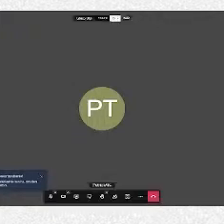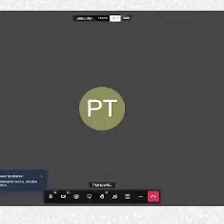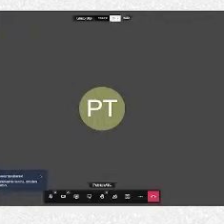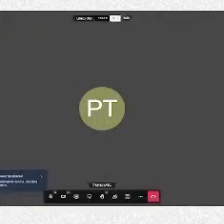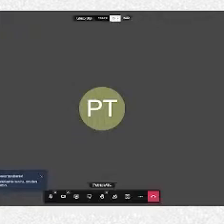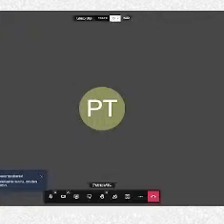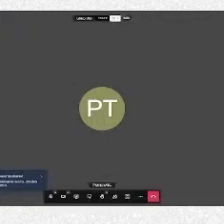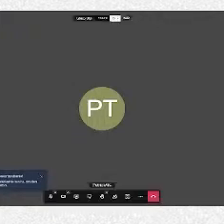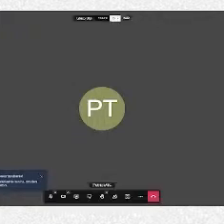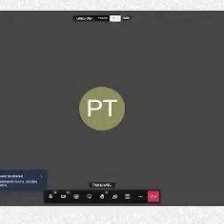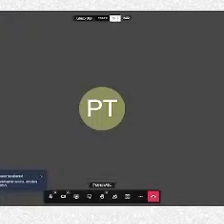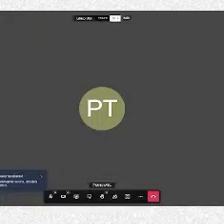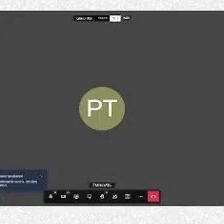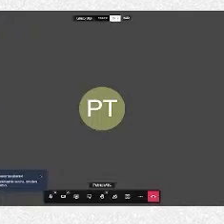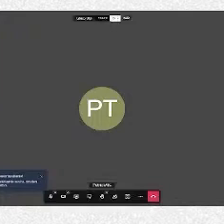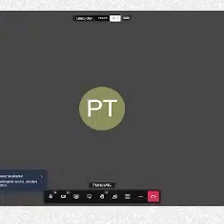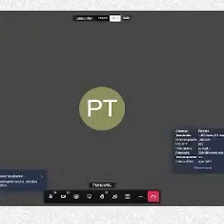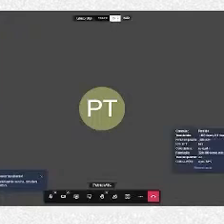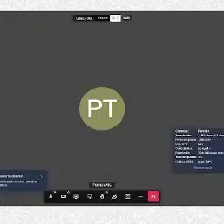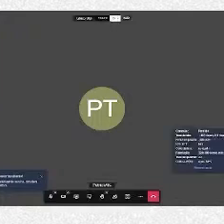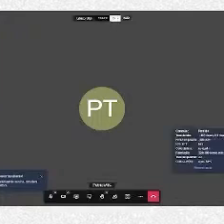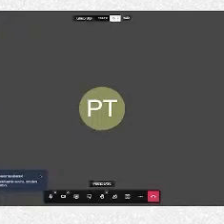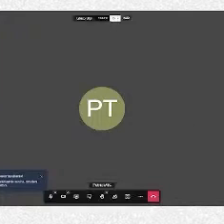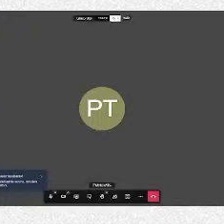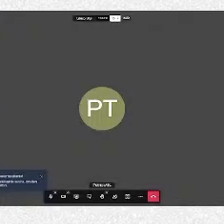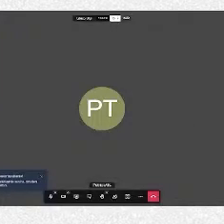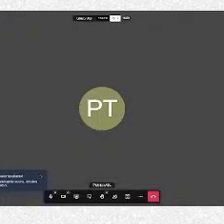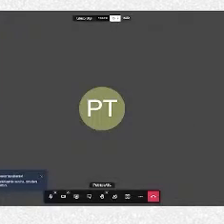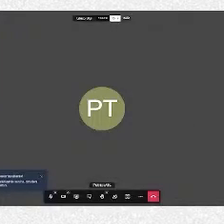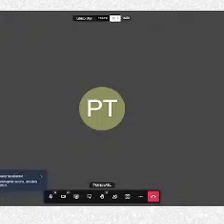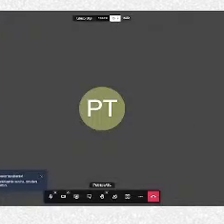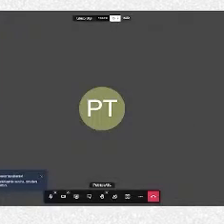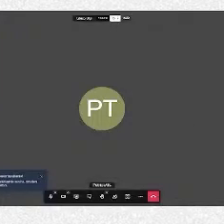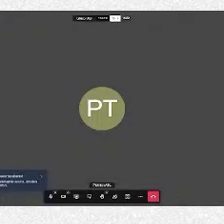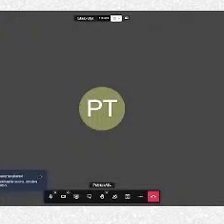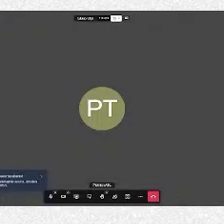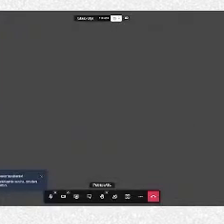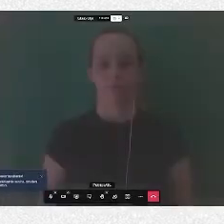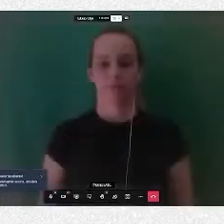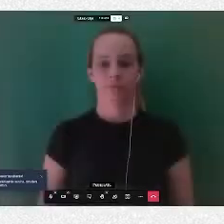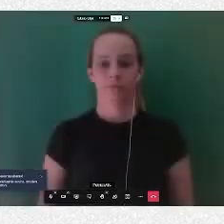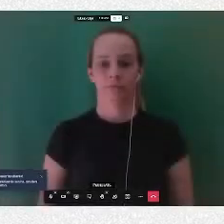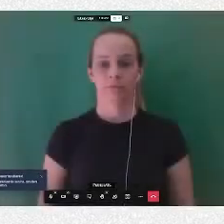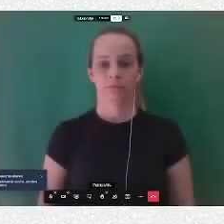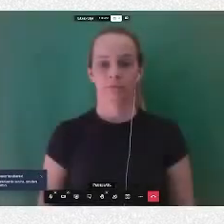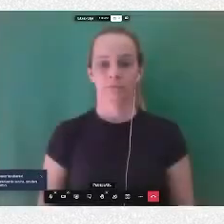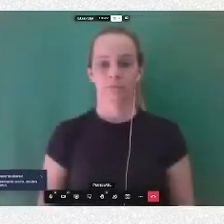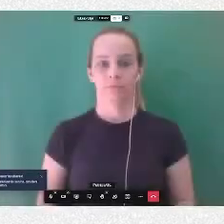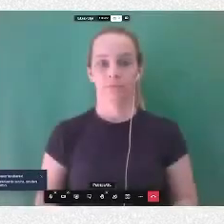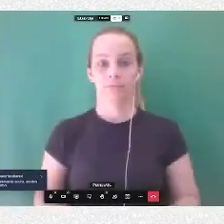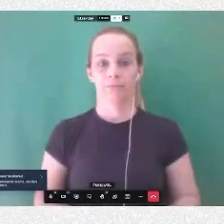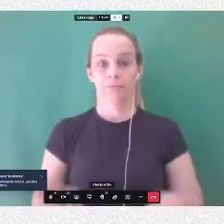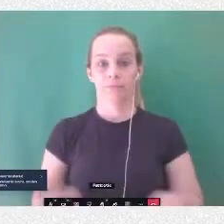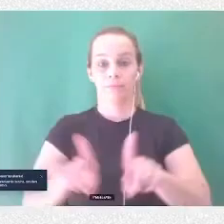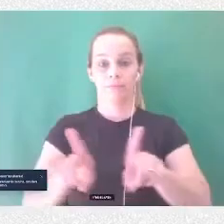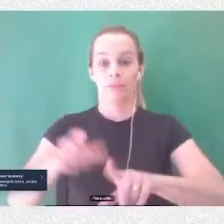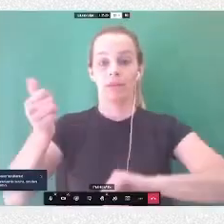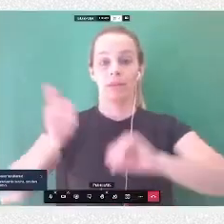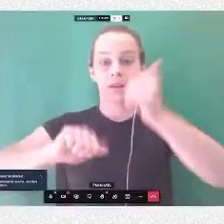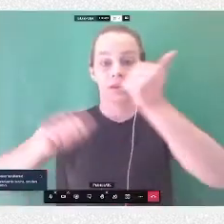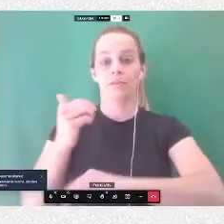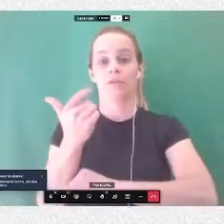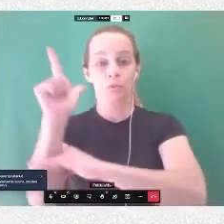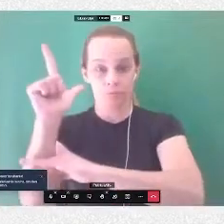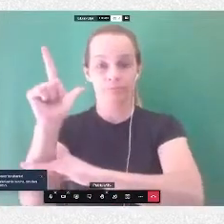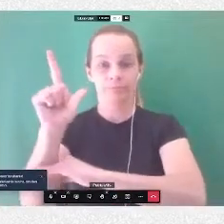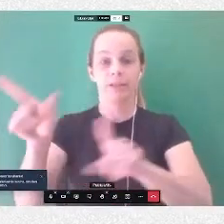outras pessoas sem COVID. Então, ele já avalia lá na outra ponta. Então, ele tem um ponto de vista